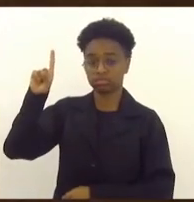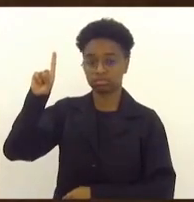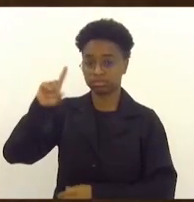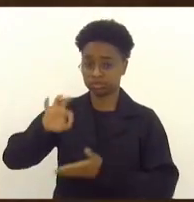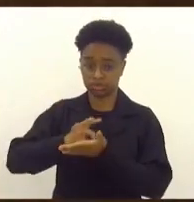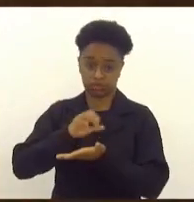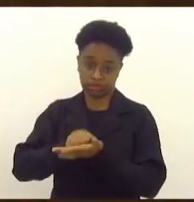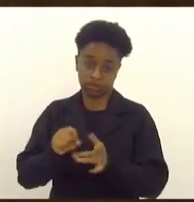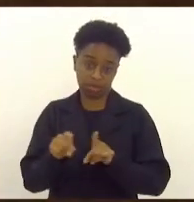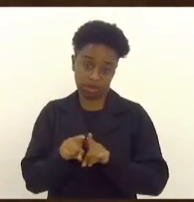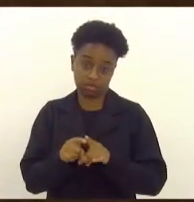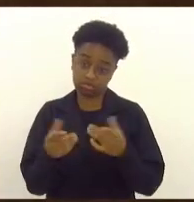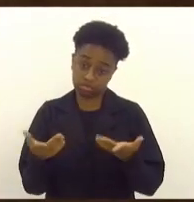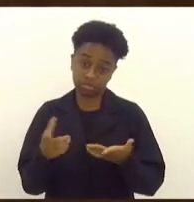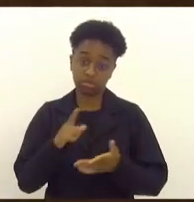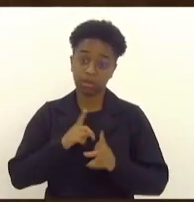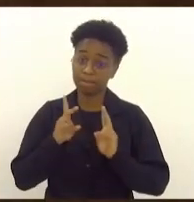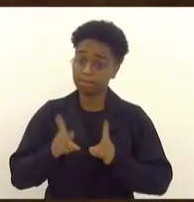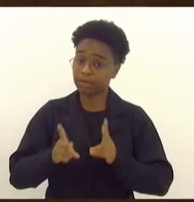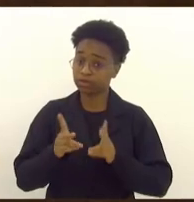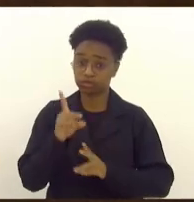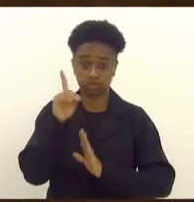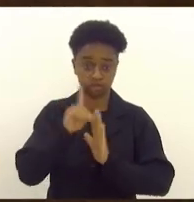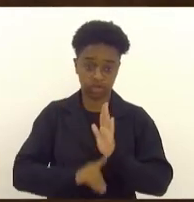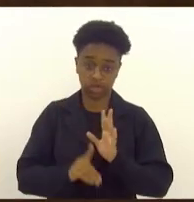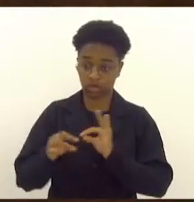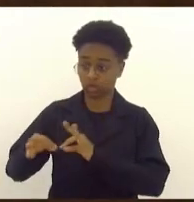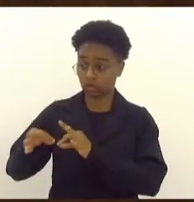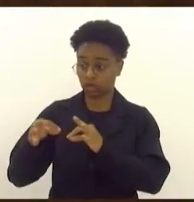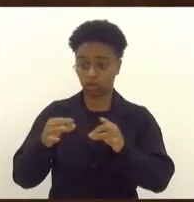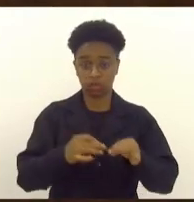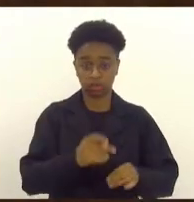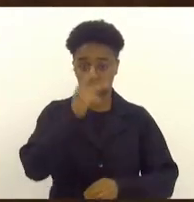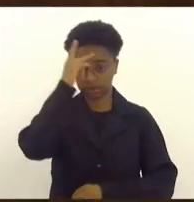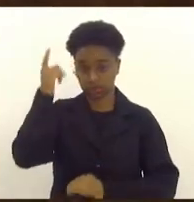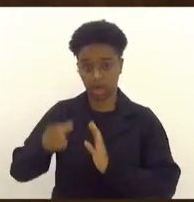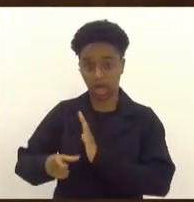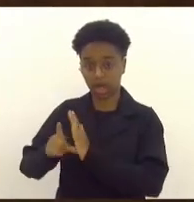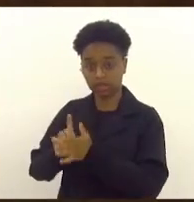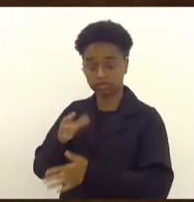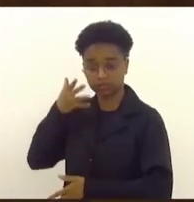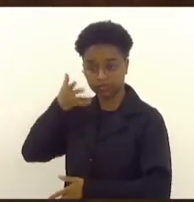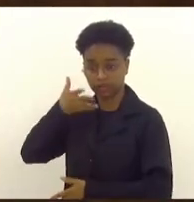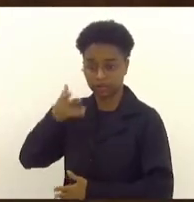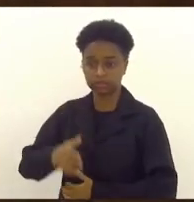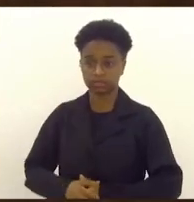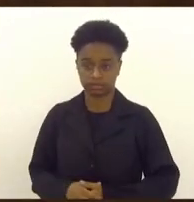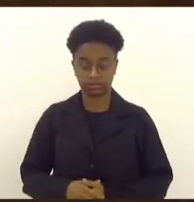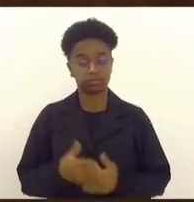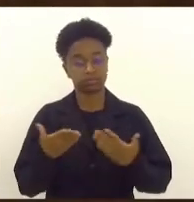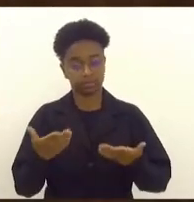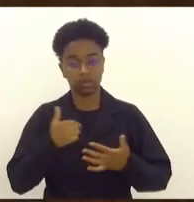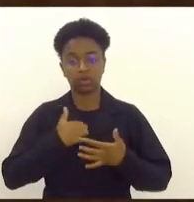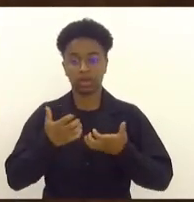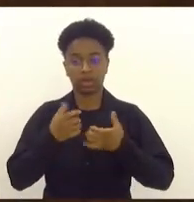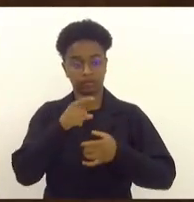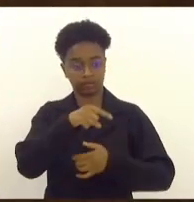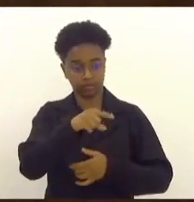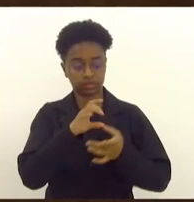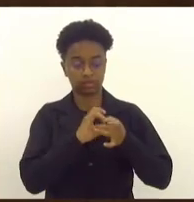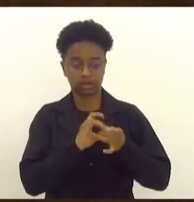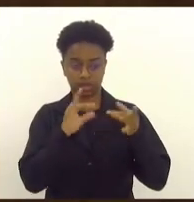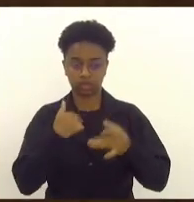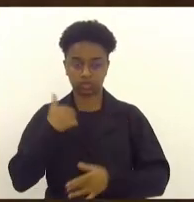me inscrever também eu tenho mesmo direito de todos que falaram antes de mim correto Então gostaria que o